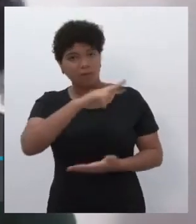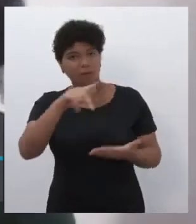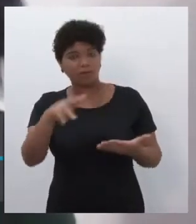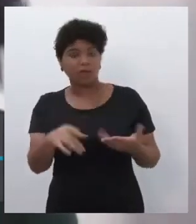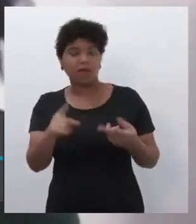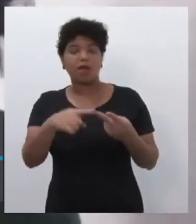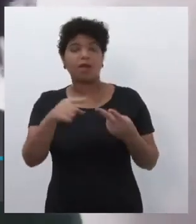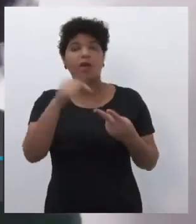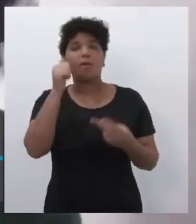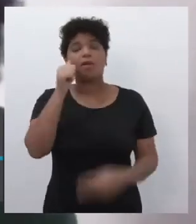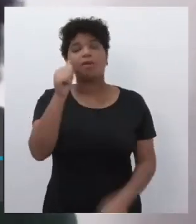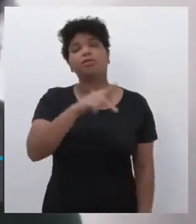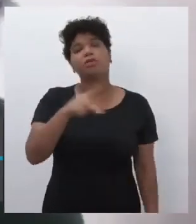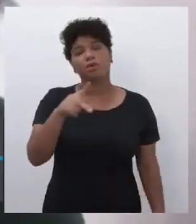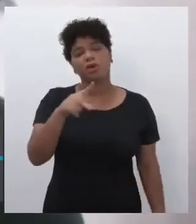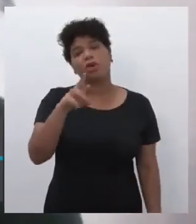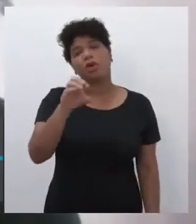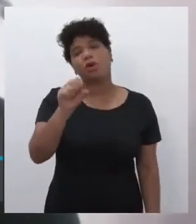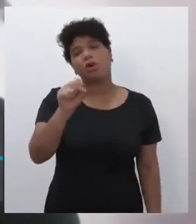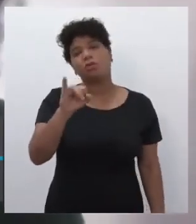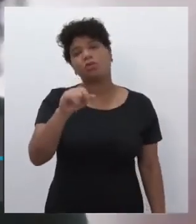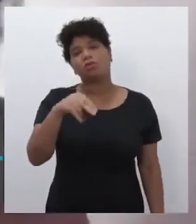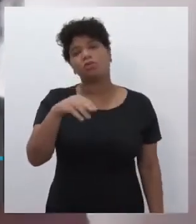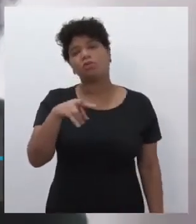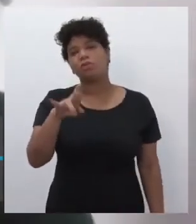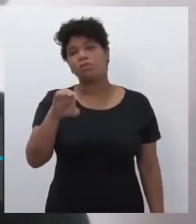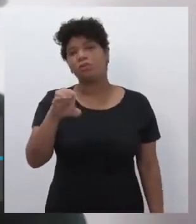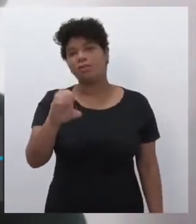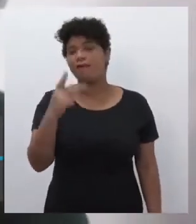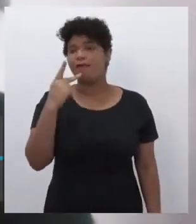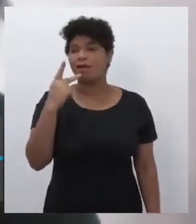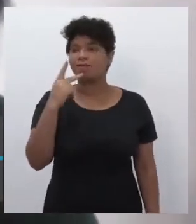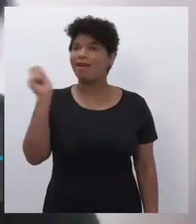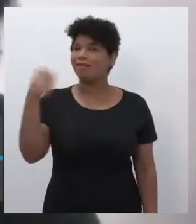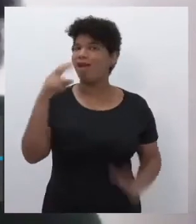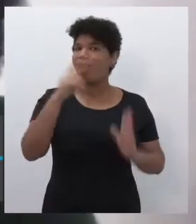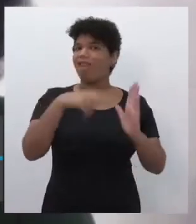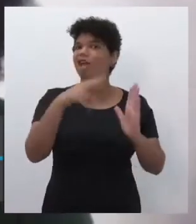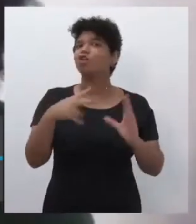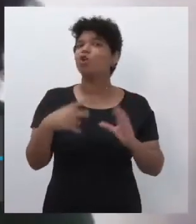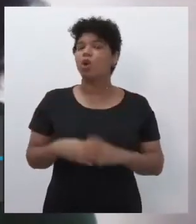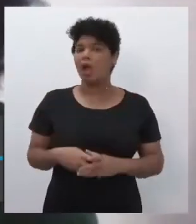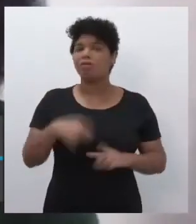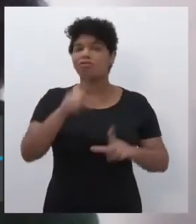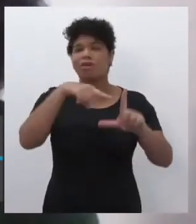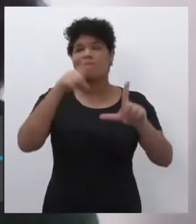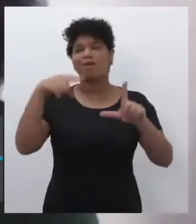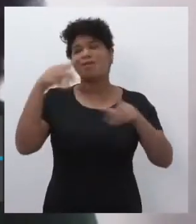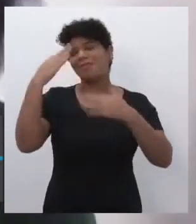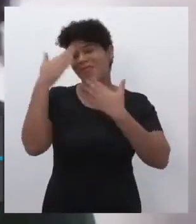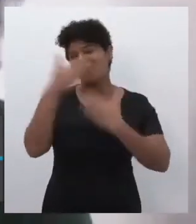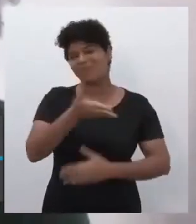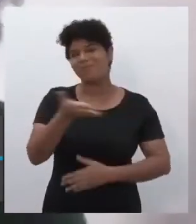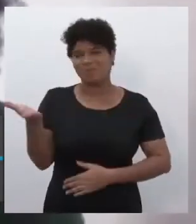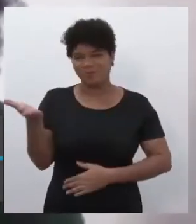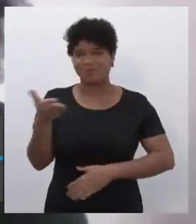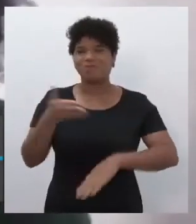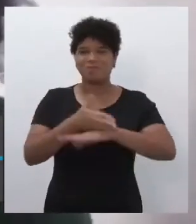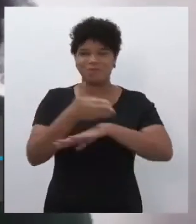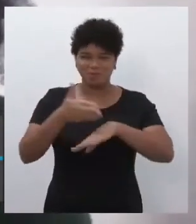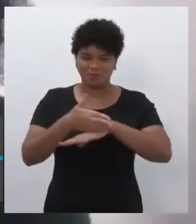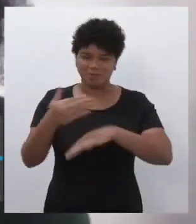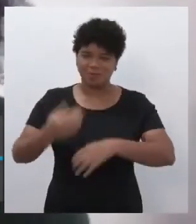leitura do gráfico. Então, muito obrigada por contribuir, pessoal, e mais uma vez o que a gente